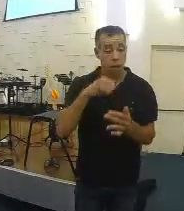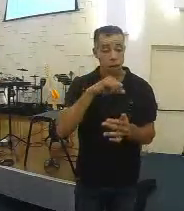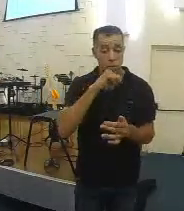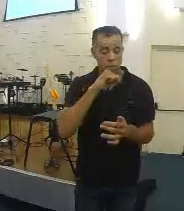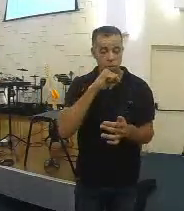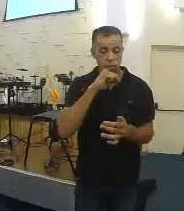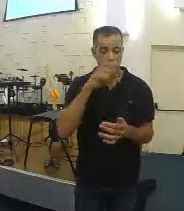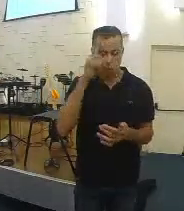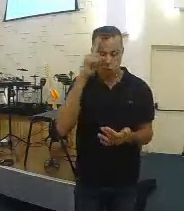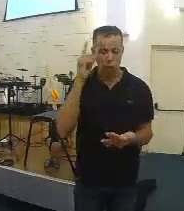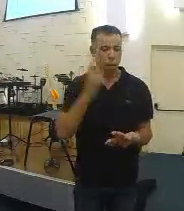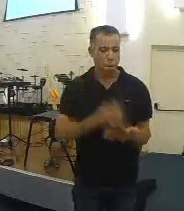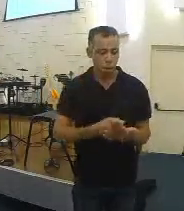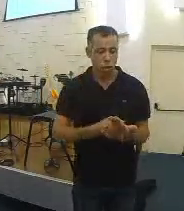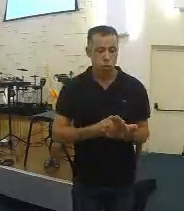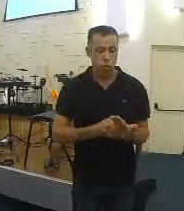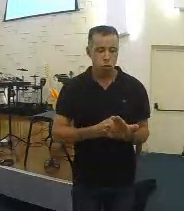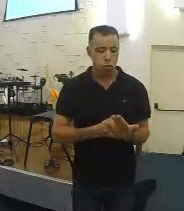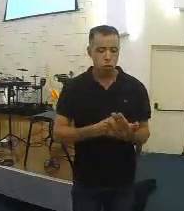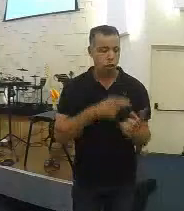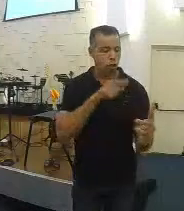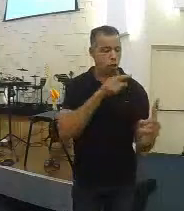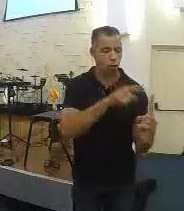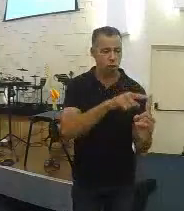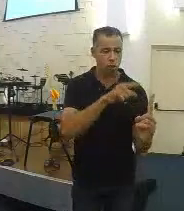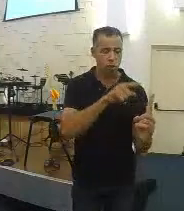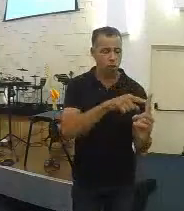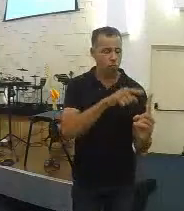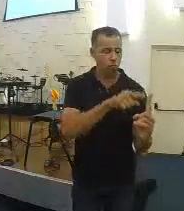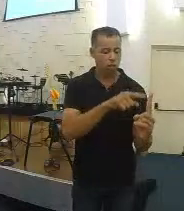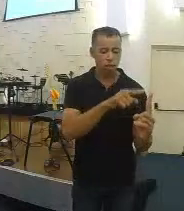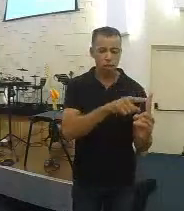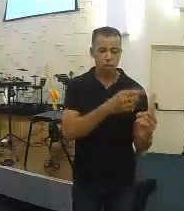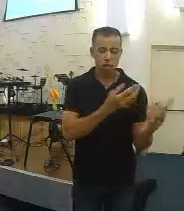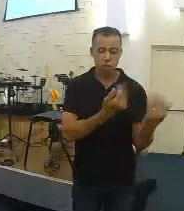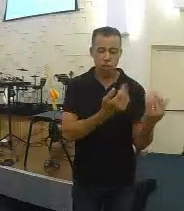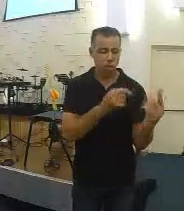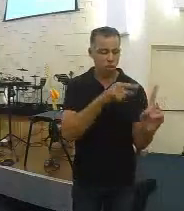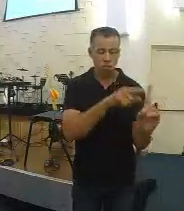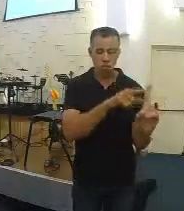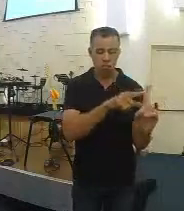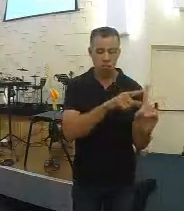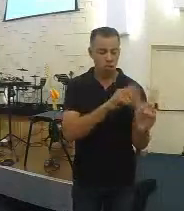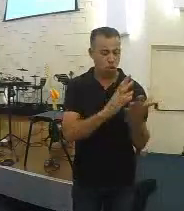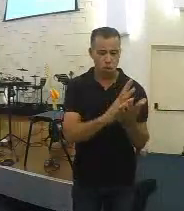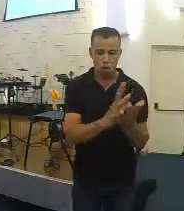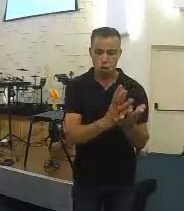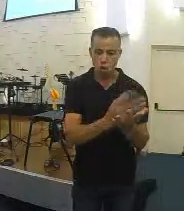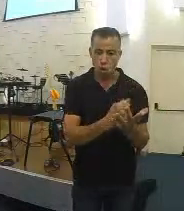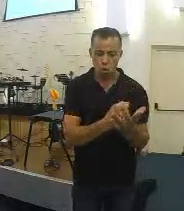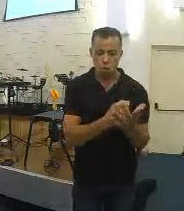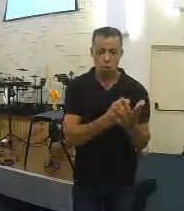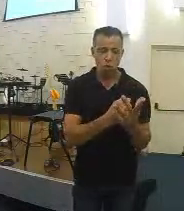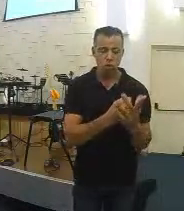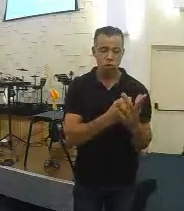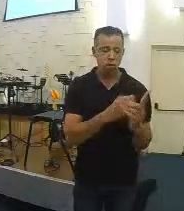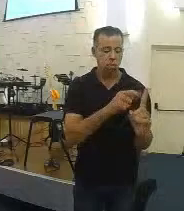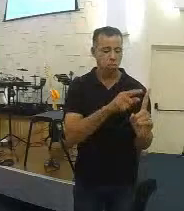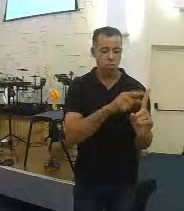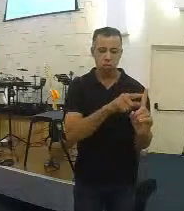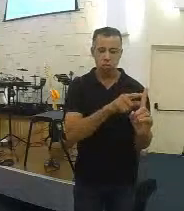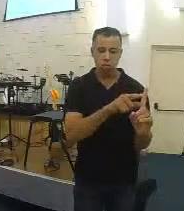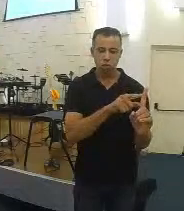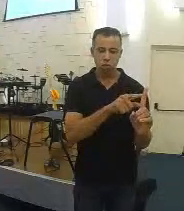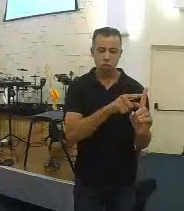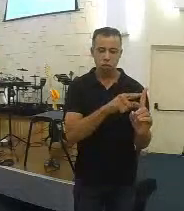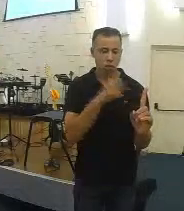decidiu amaldiçoar quem a roubou. E ele, como eu disse, não negava a existência de Deus. Naquele momento,